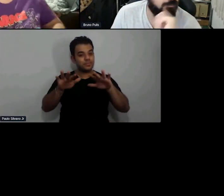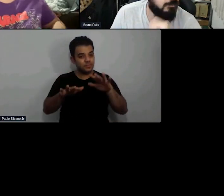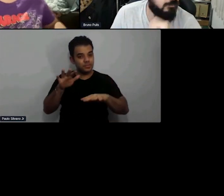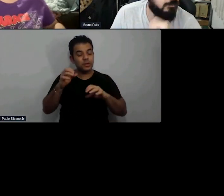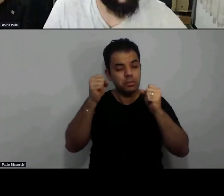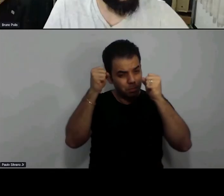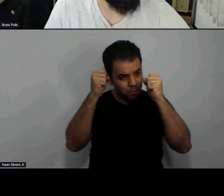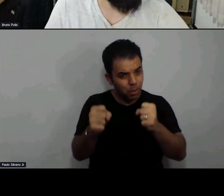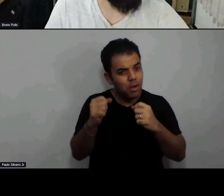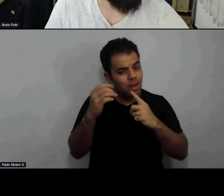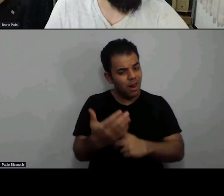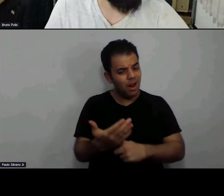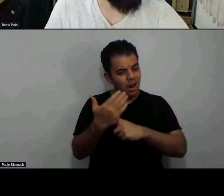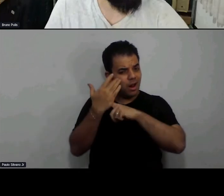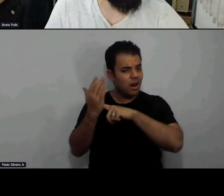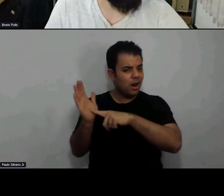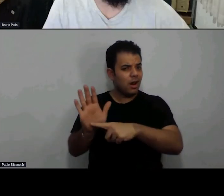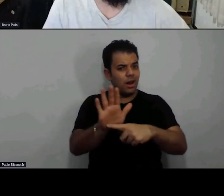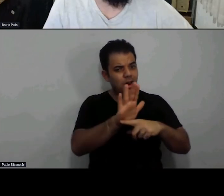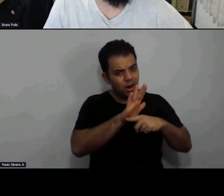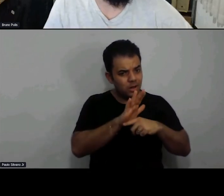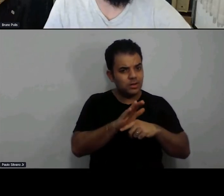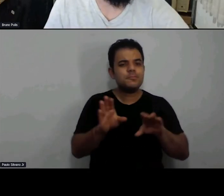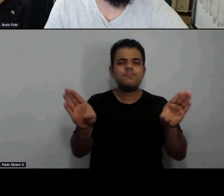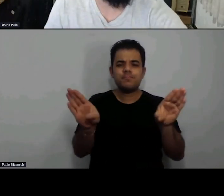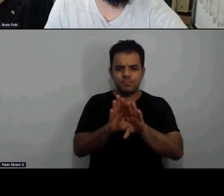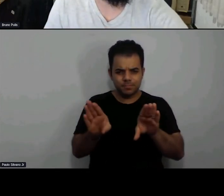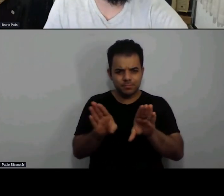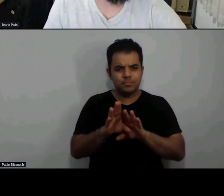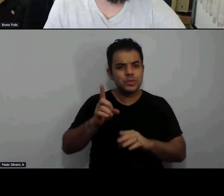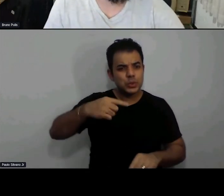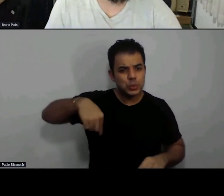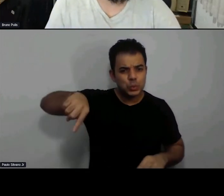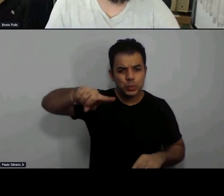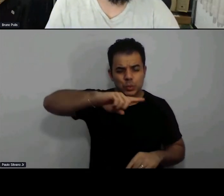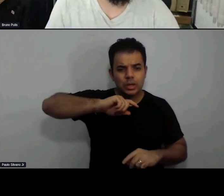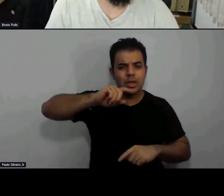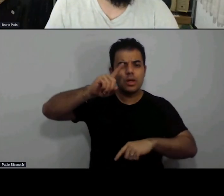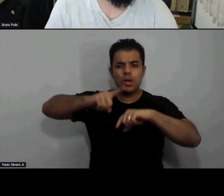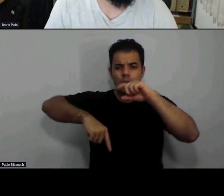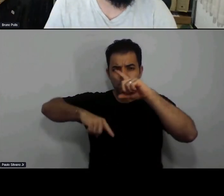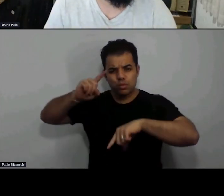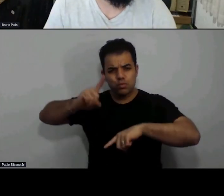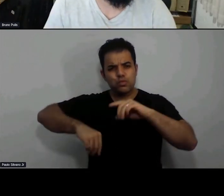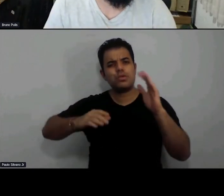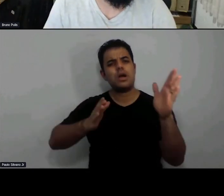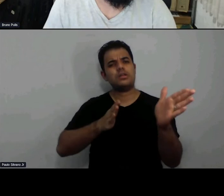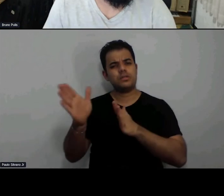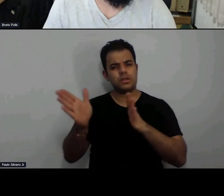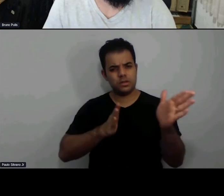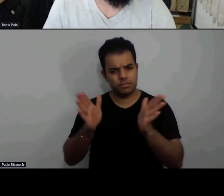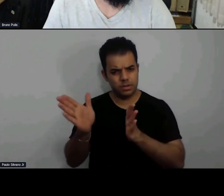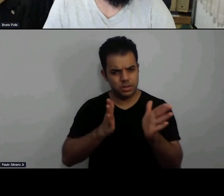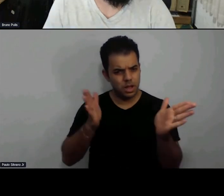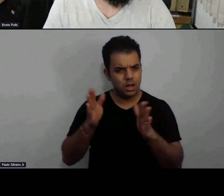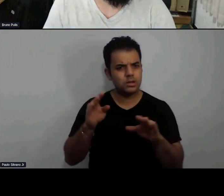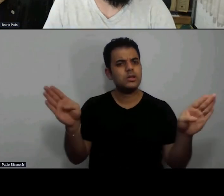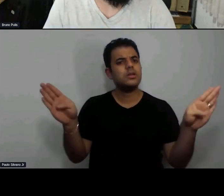podem ajudar, né? Que nós tenhamos produtos acessíveis, que